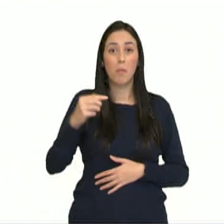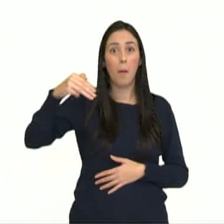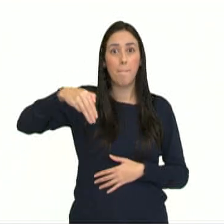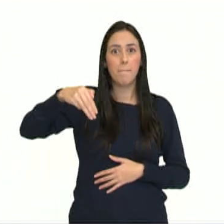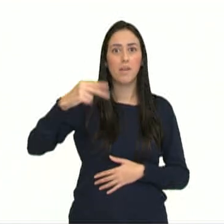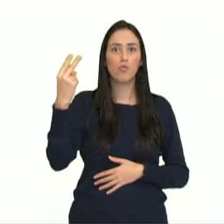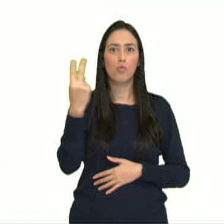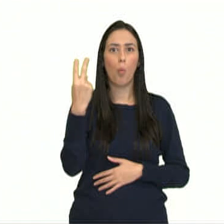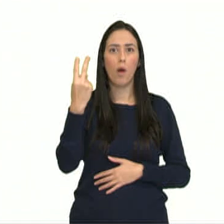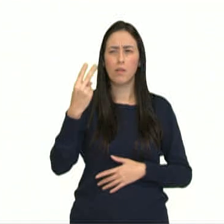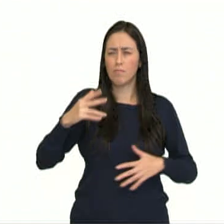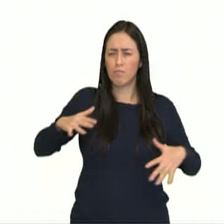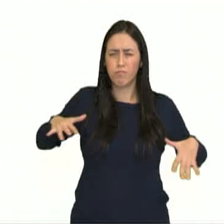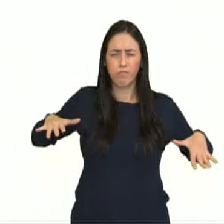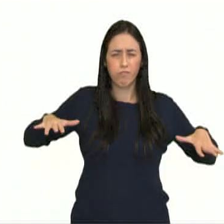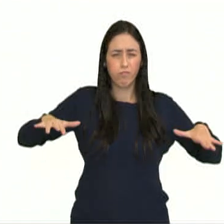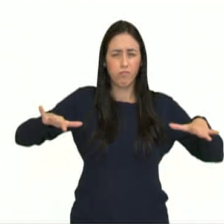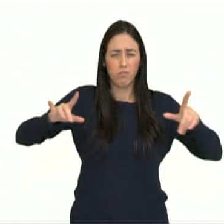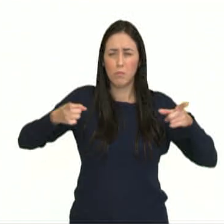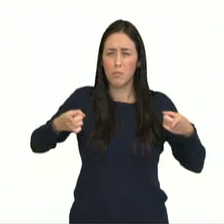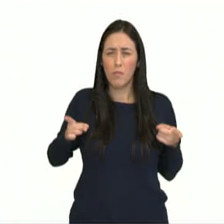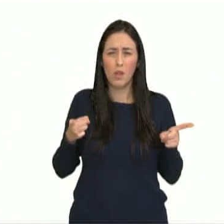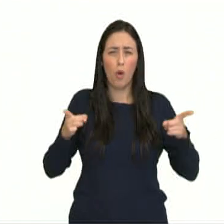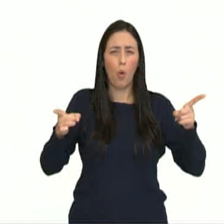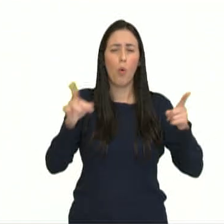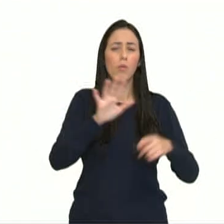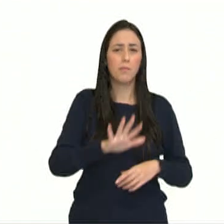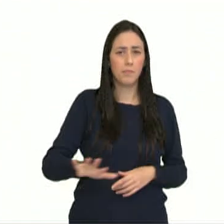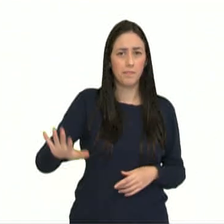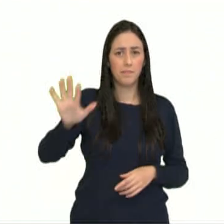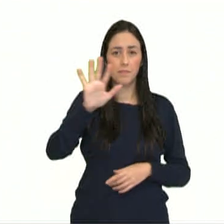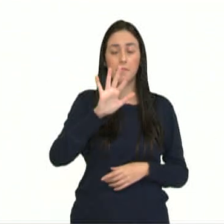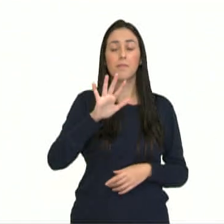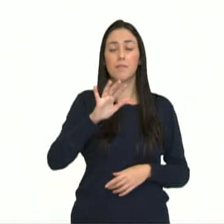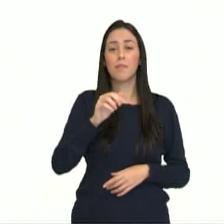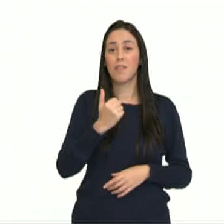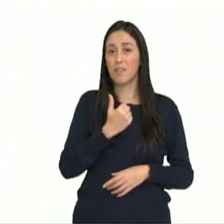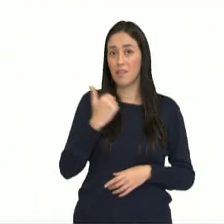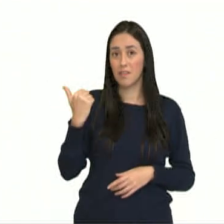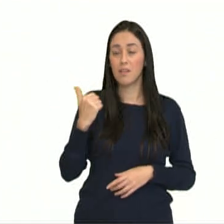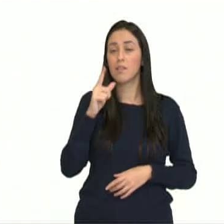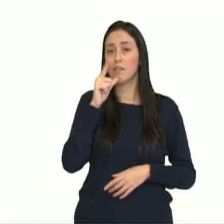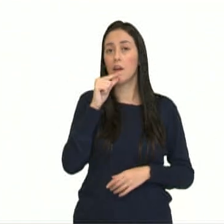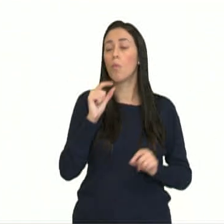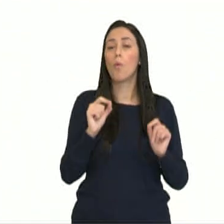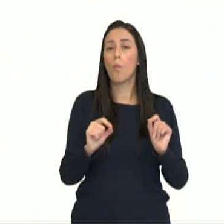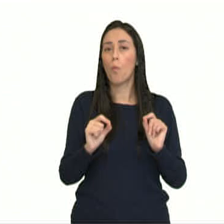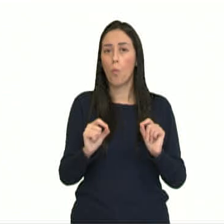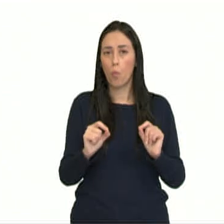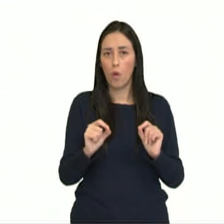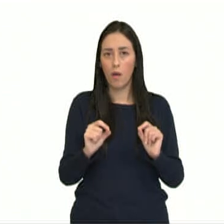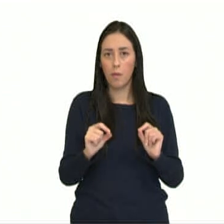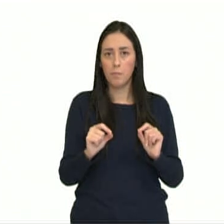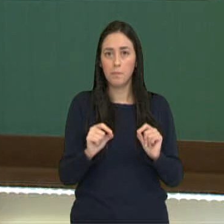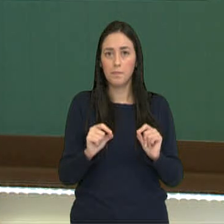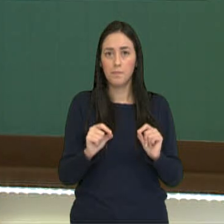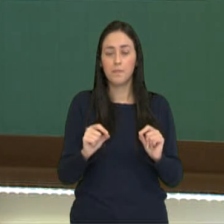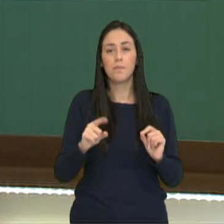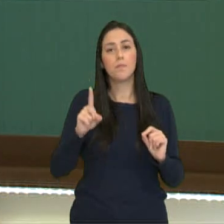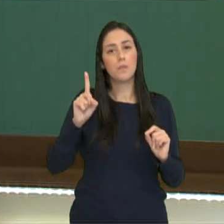ocupa uma área imensa e essa água que encontra-se nesse grande reservatório representa